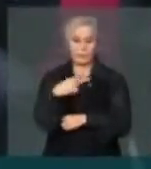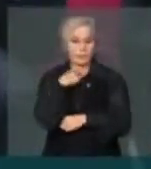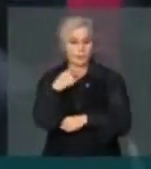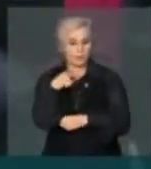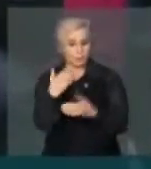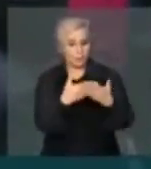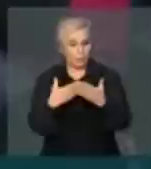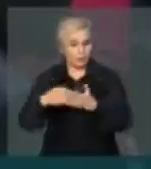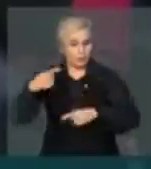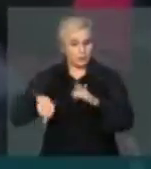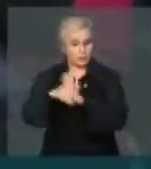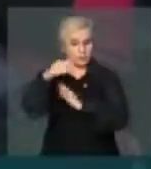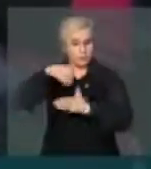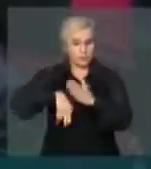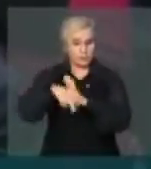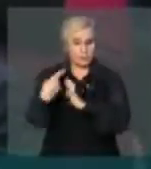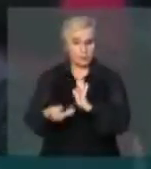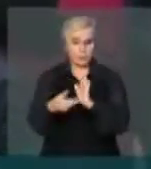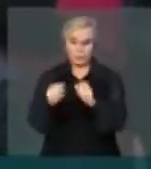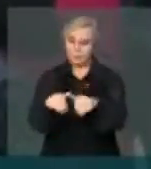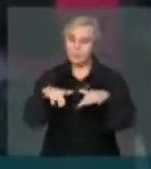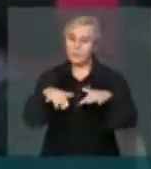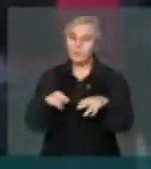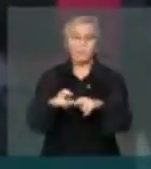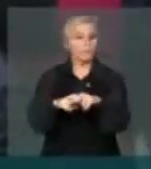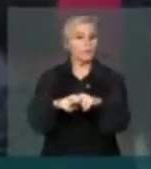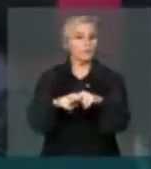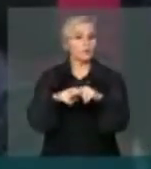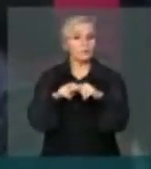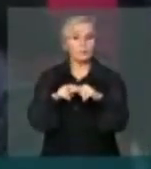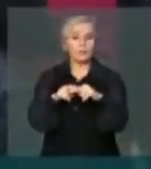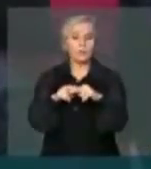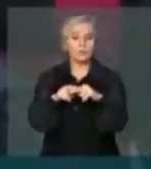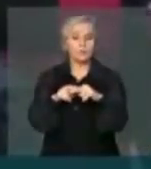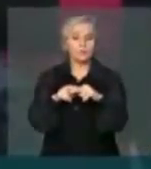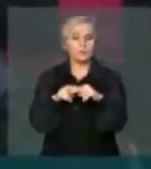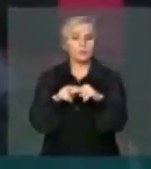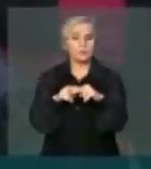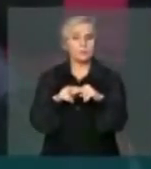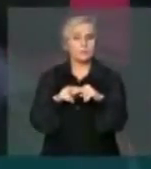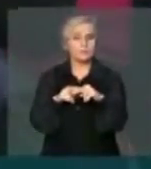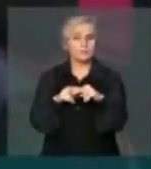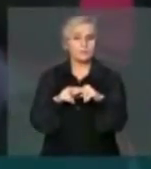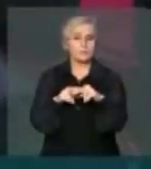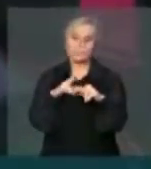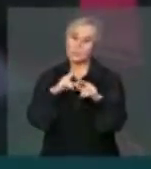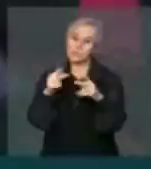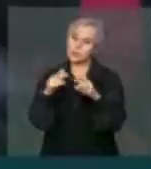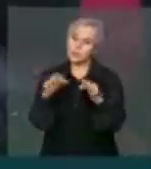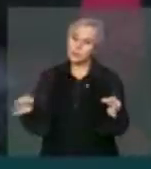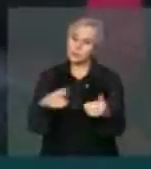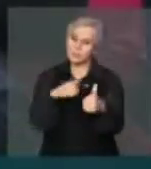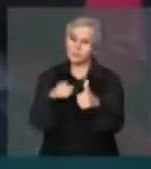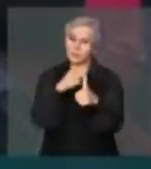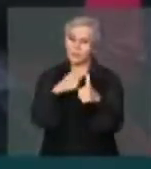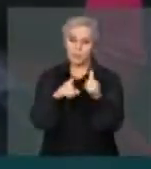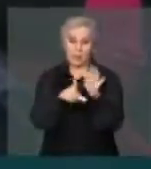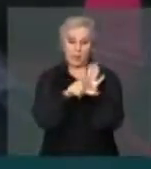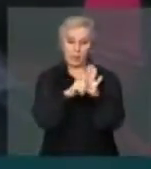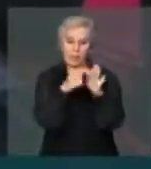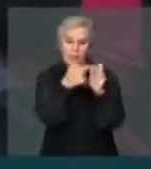de hoje pelo plenário por uma motivação de natureza simples. Em primeiro lugar, do ponto de vista